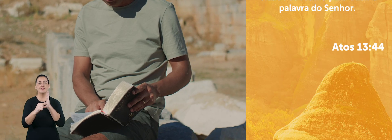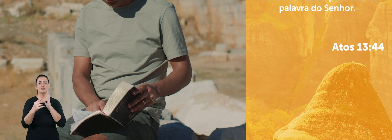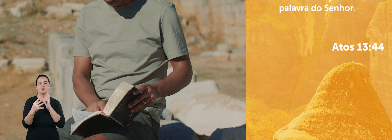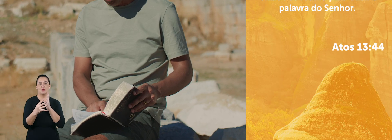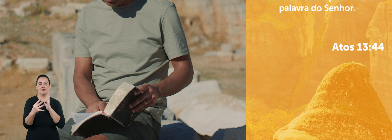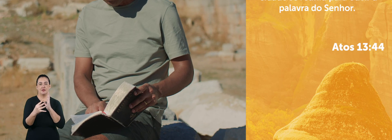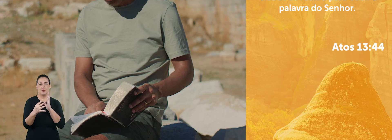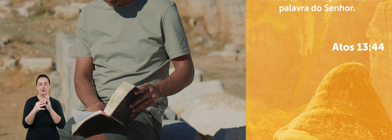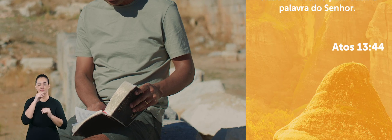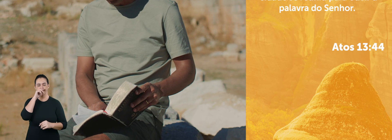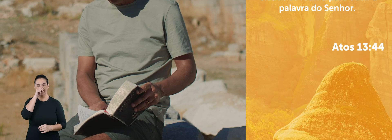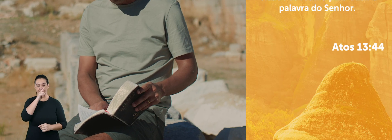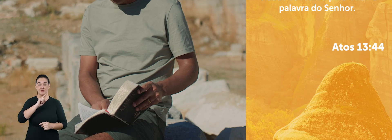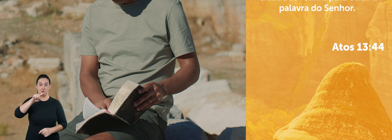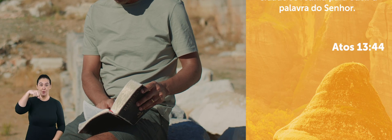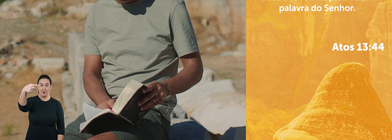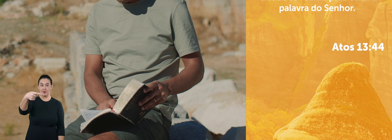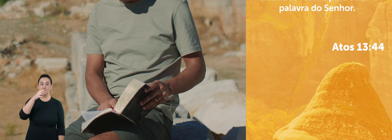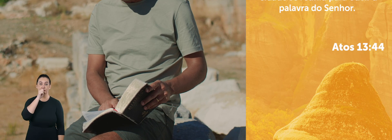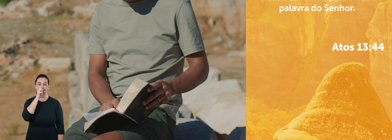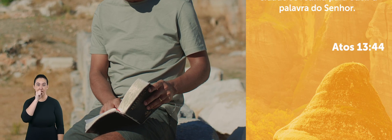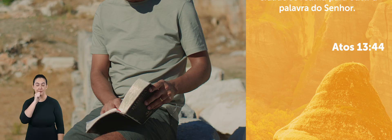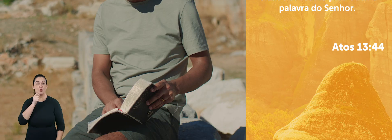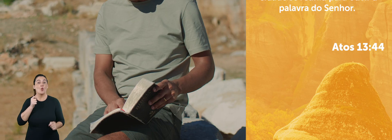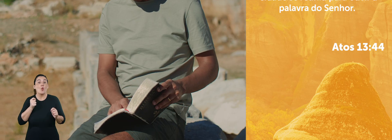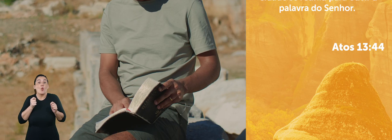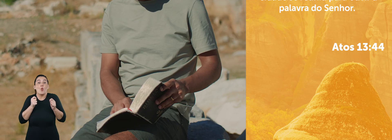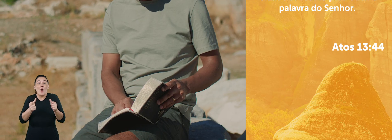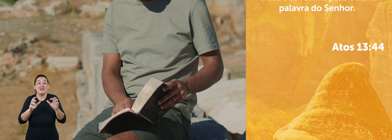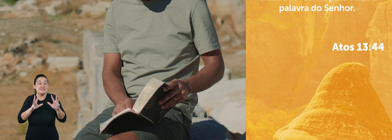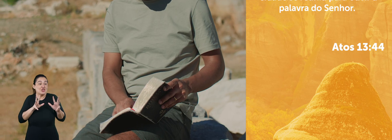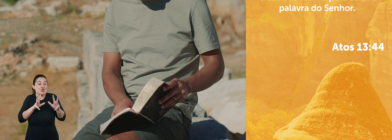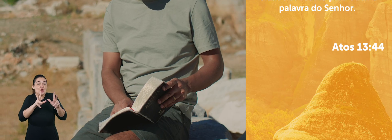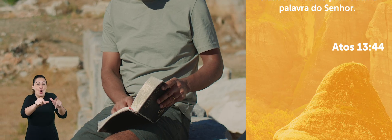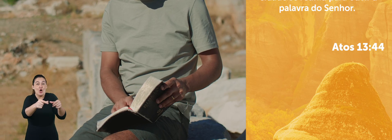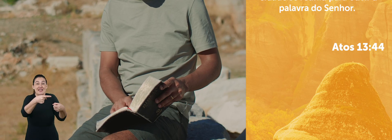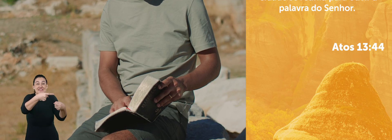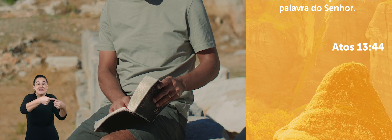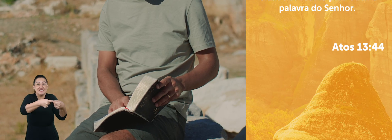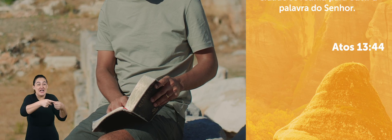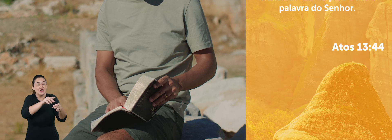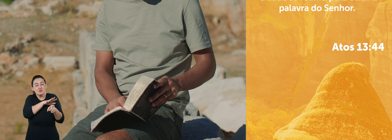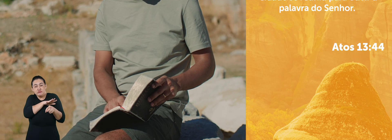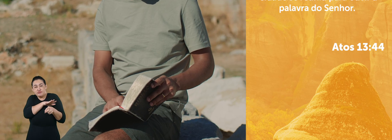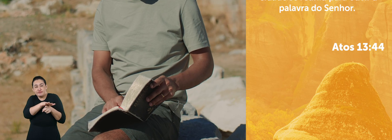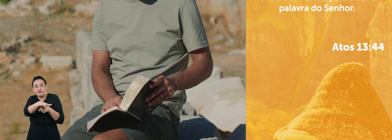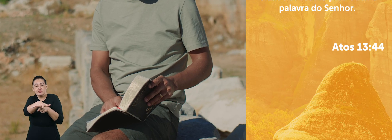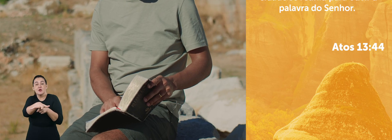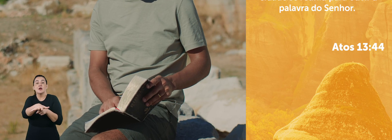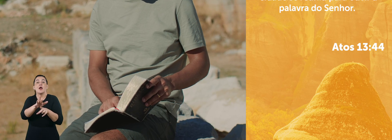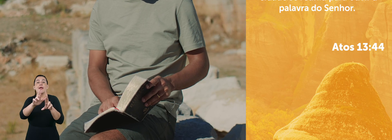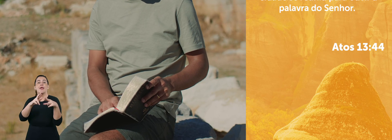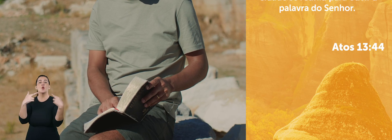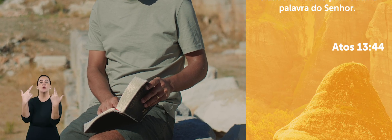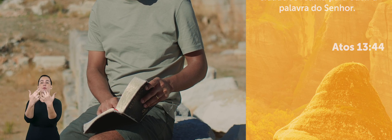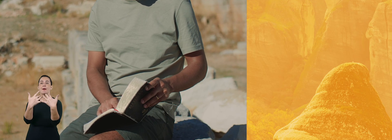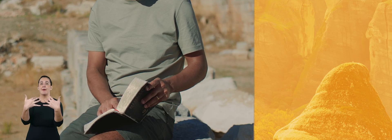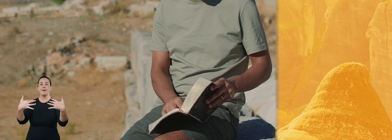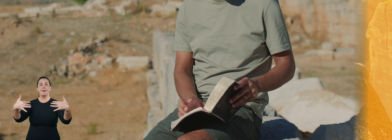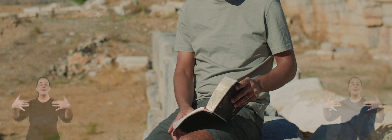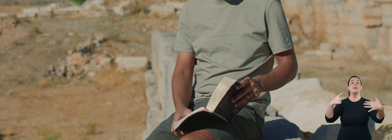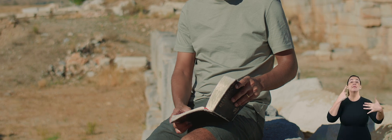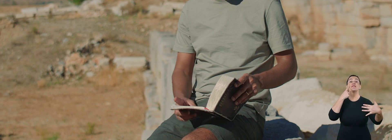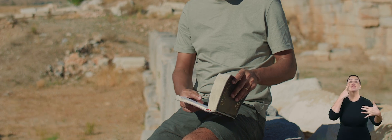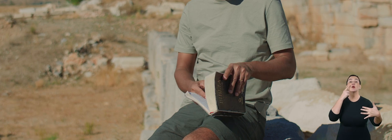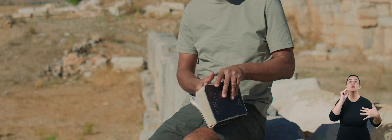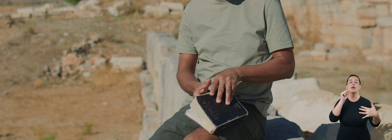44. No sábado seguinte, quase toda a cidade se reuniu para ouvir a palavra do Senhor. Como a sinagoga era